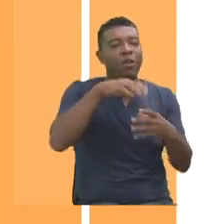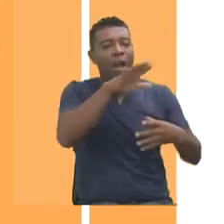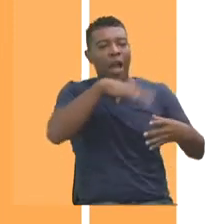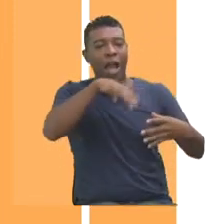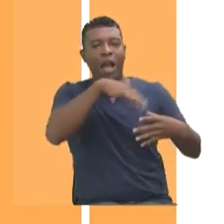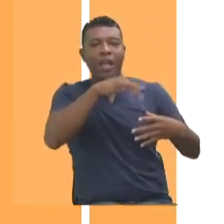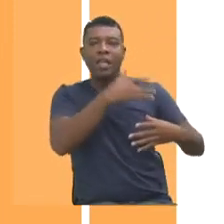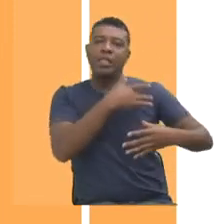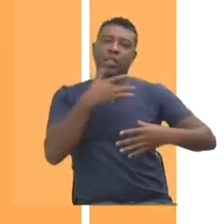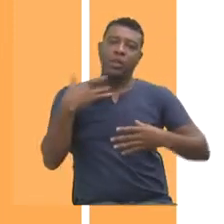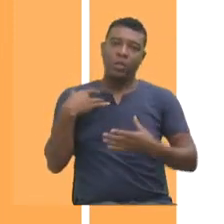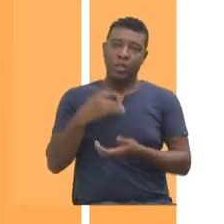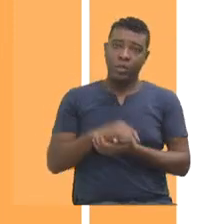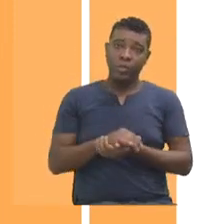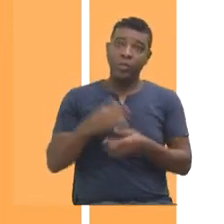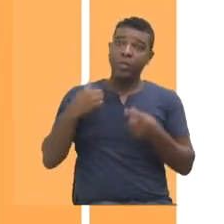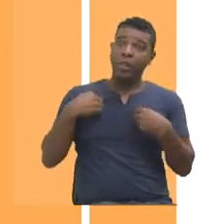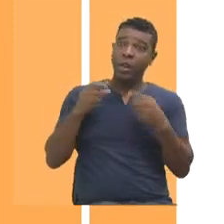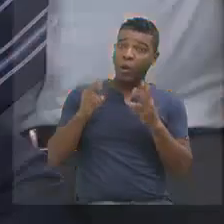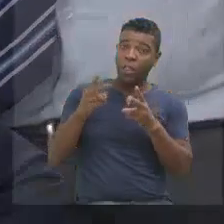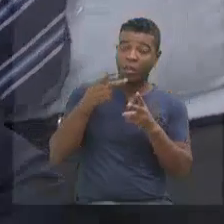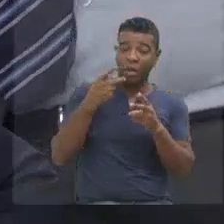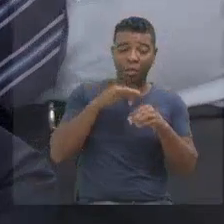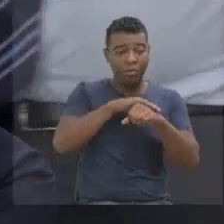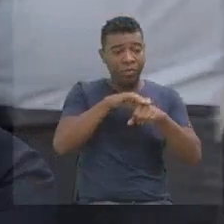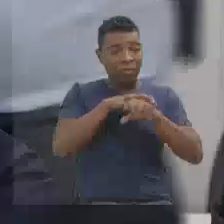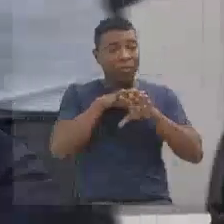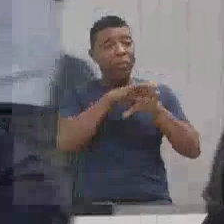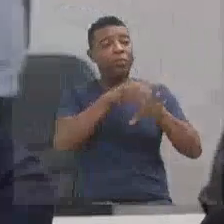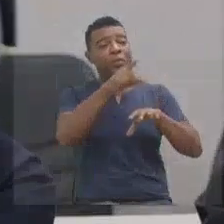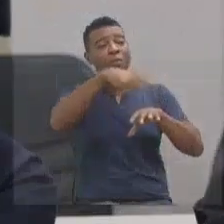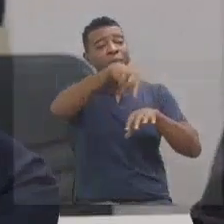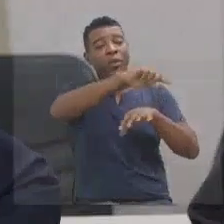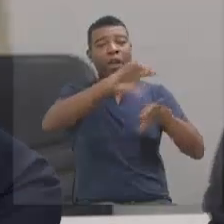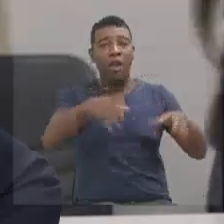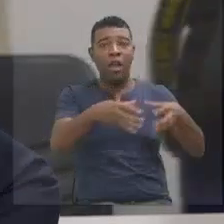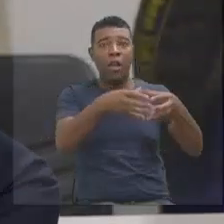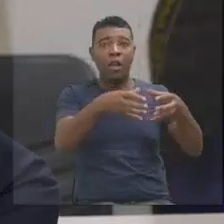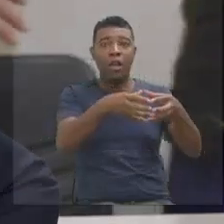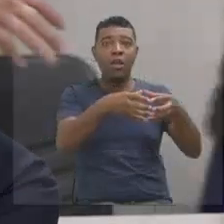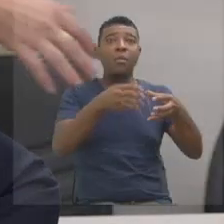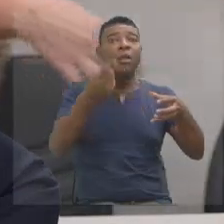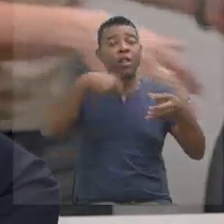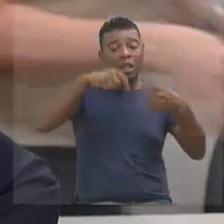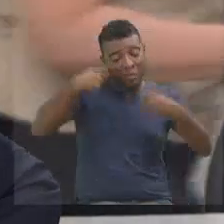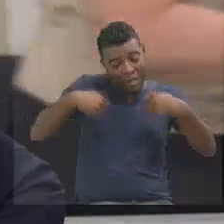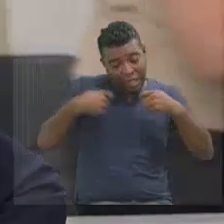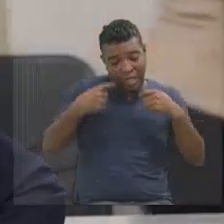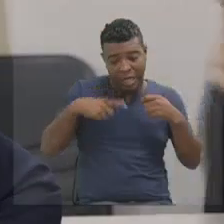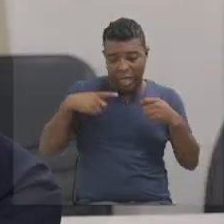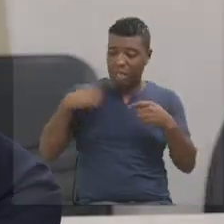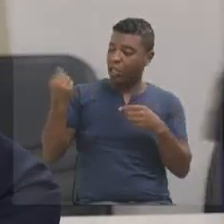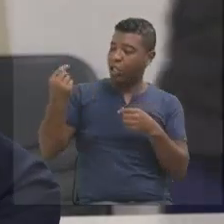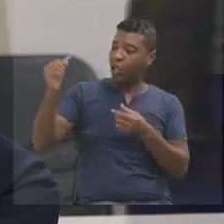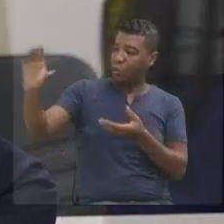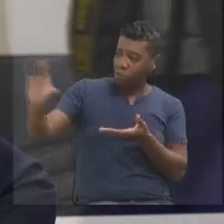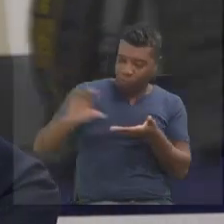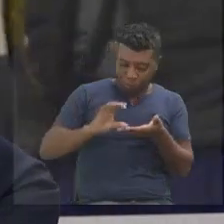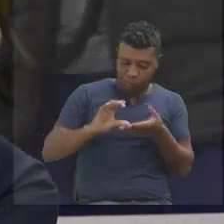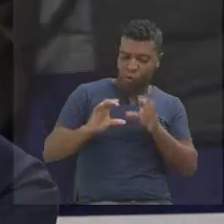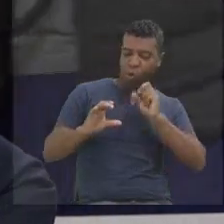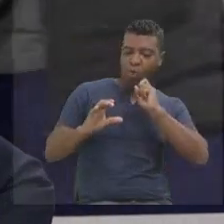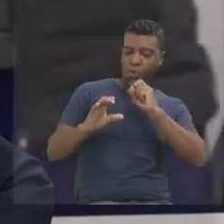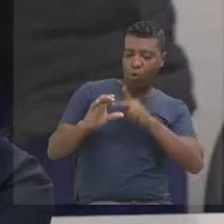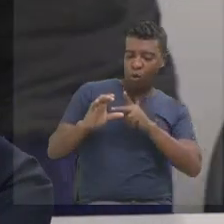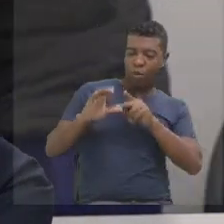com Cosern que não adianta a gente ter o recurso se a gente não faça políticas realmente que façam a diferença Então quando vocês